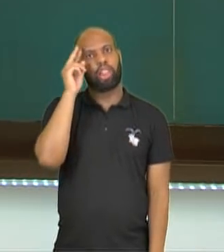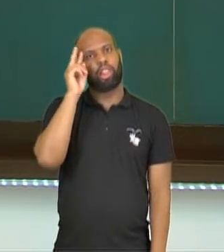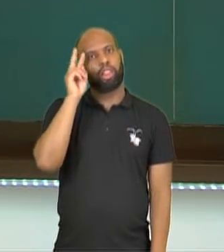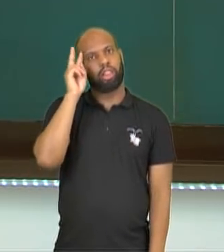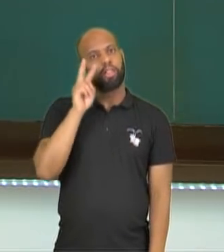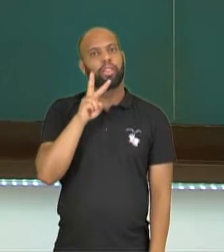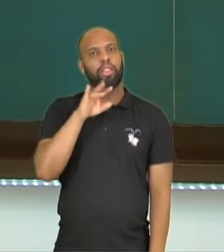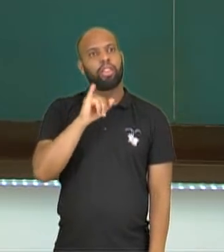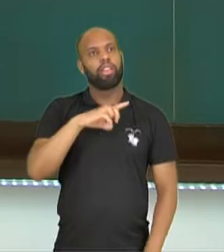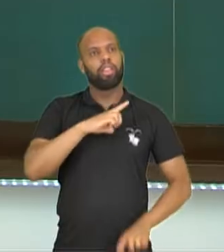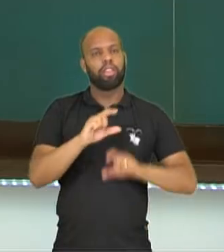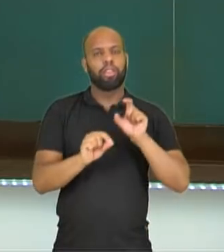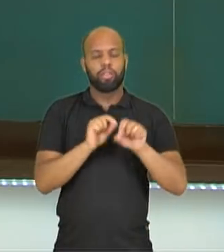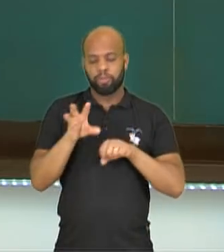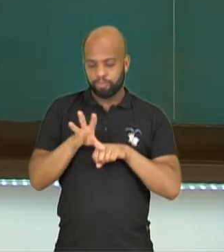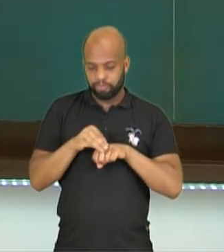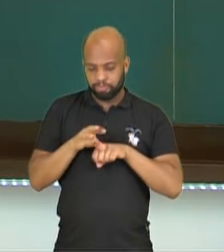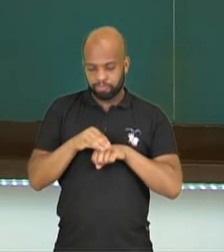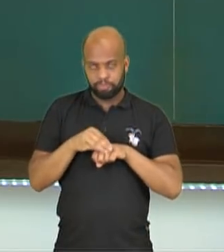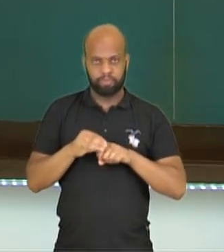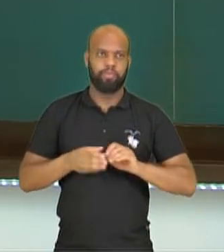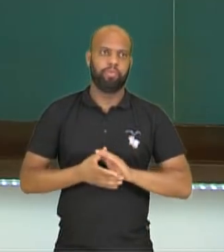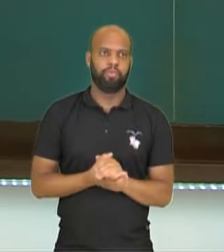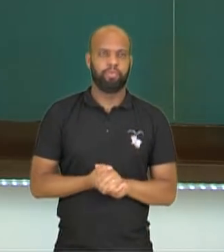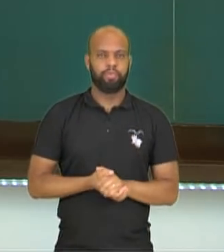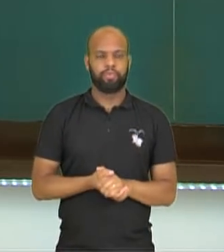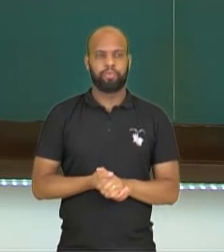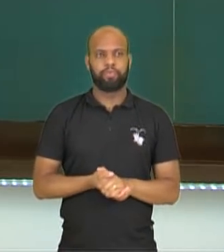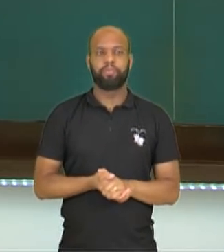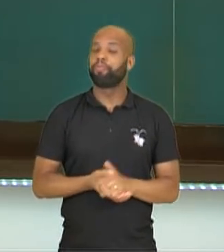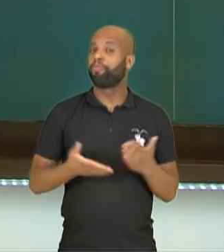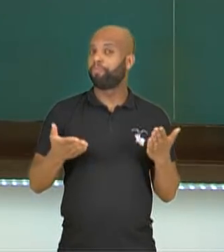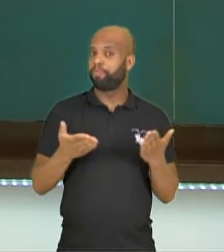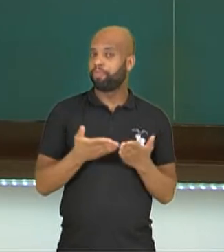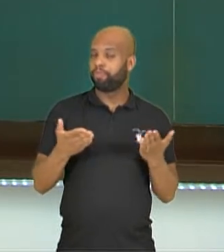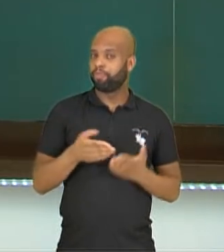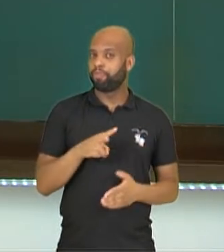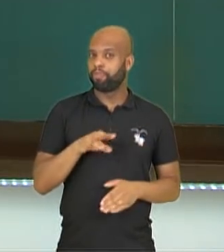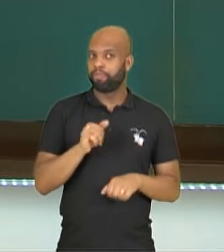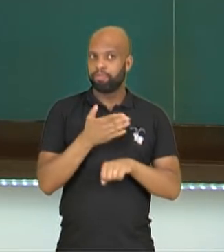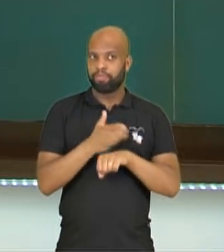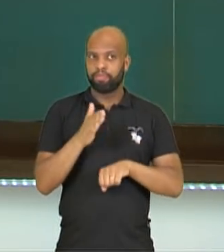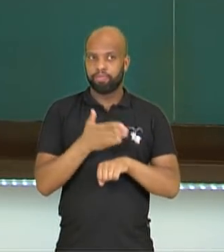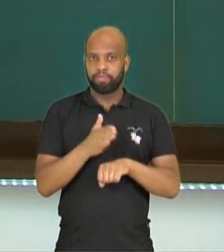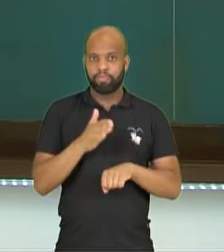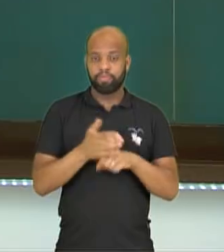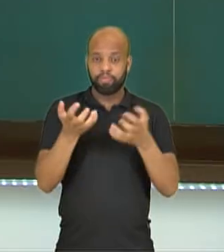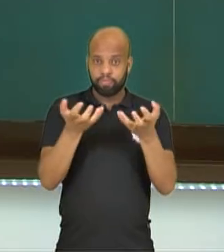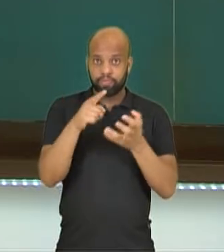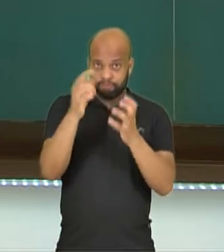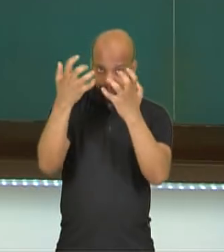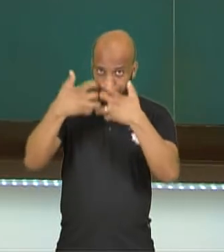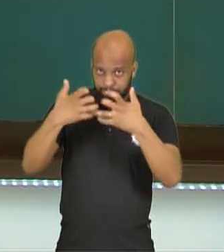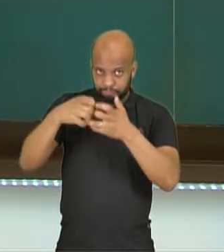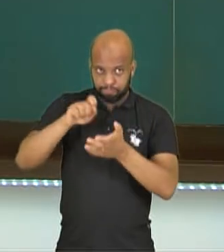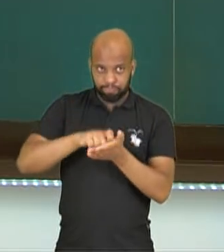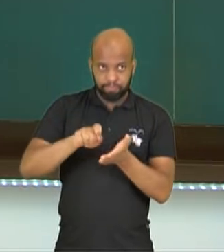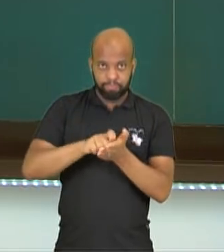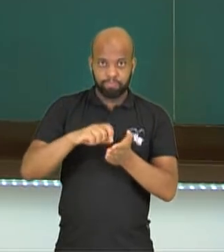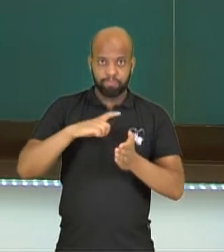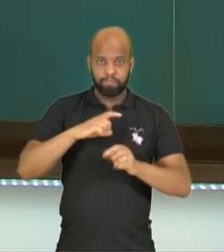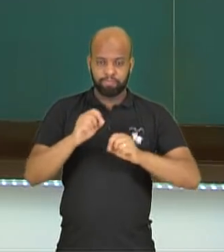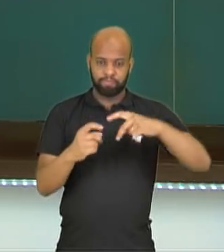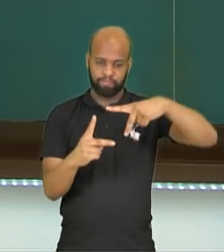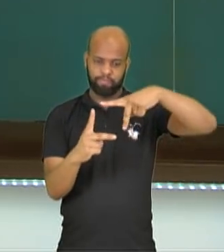ter esse conhecimento aqui, tá bom? Então, vamos exercitar. Eu vou dar um tempinho para você pensar aqui, ó. Um quadrado